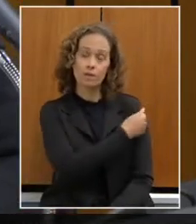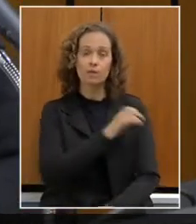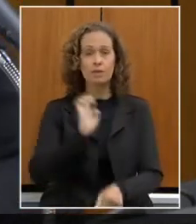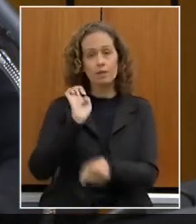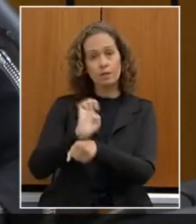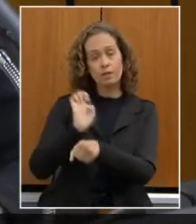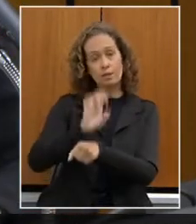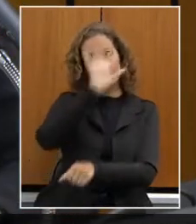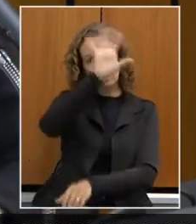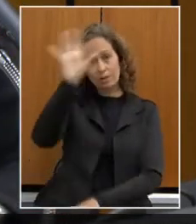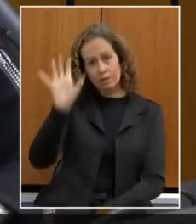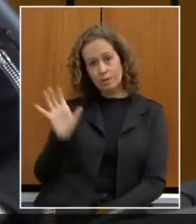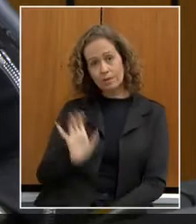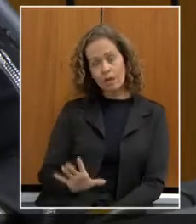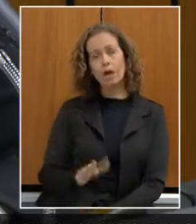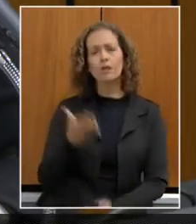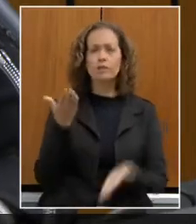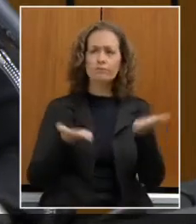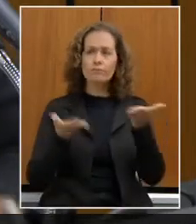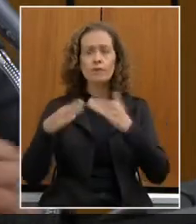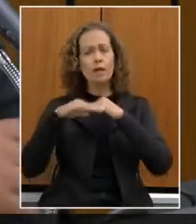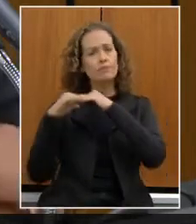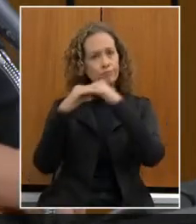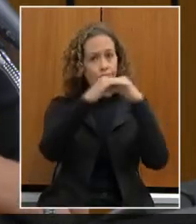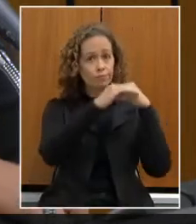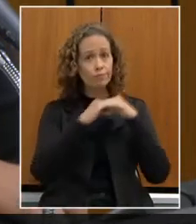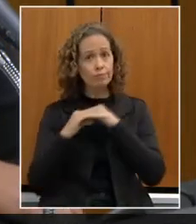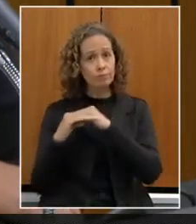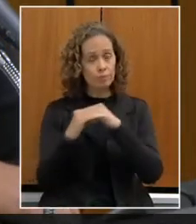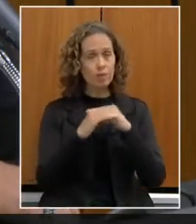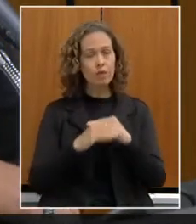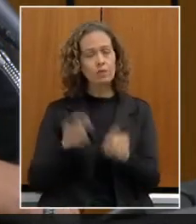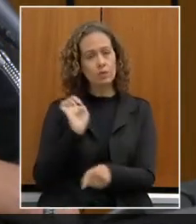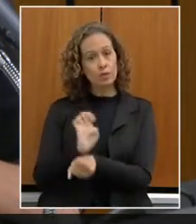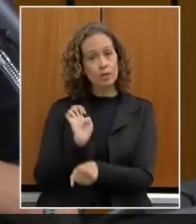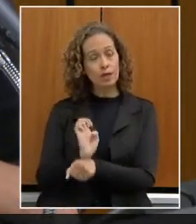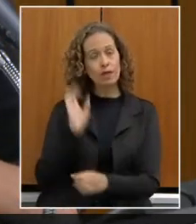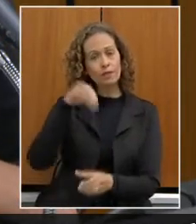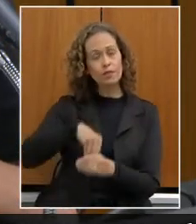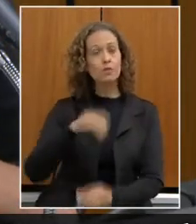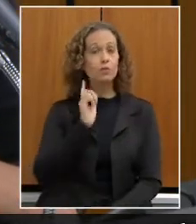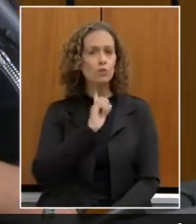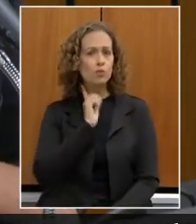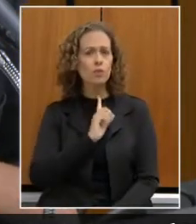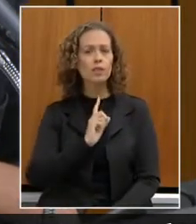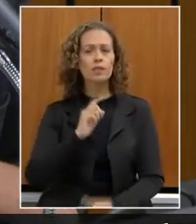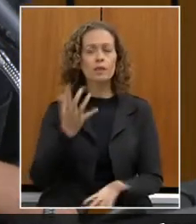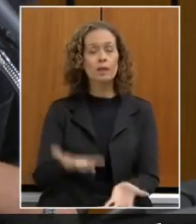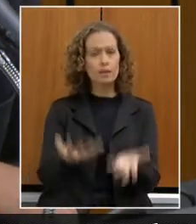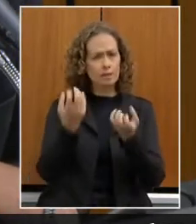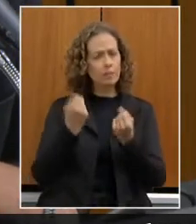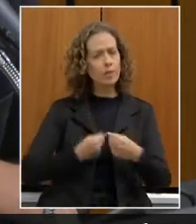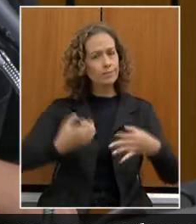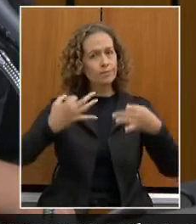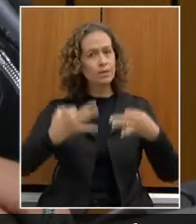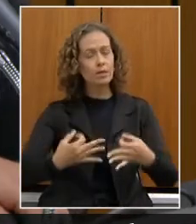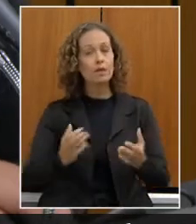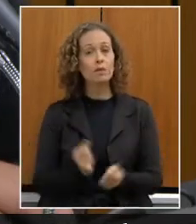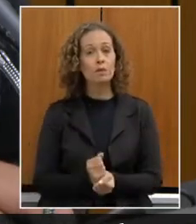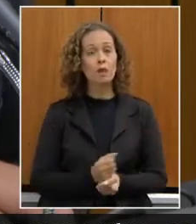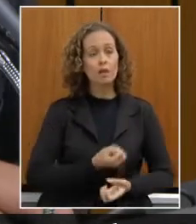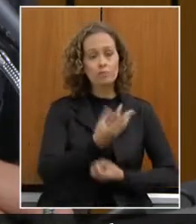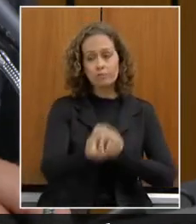está proporcional o Estado de Minas vem recebendo a parcela que deveria receber a distribuição é muito ágil